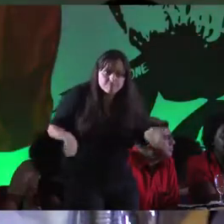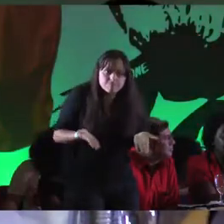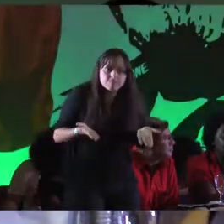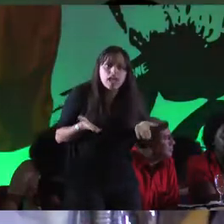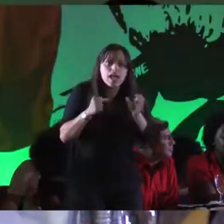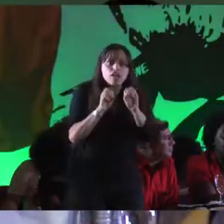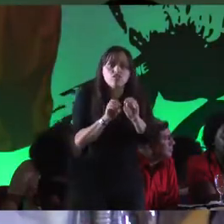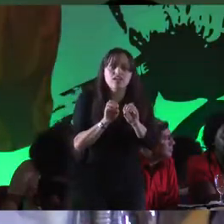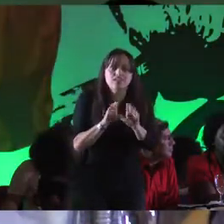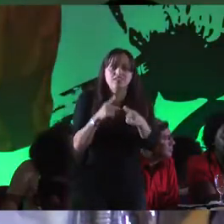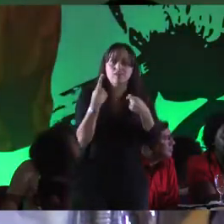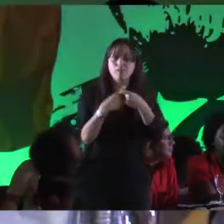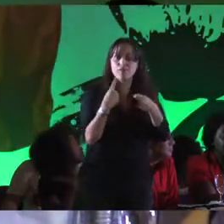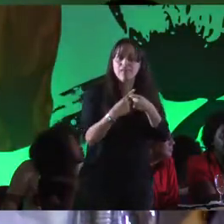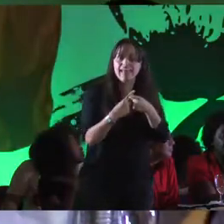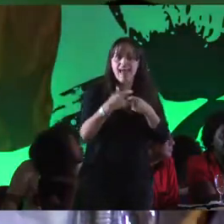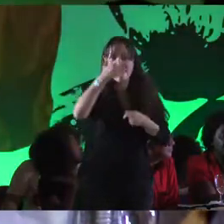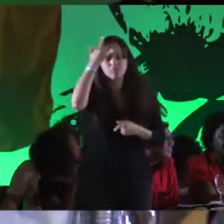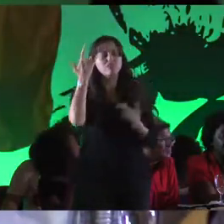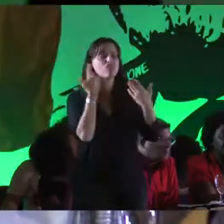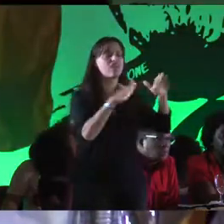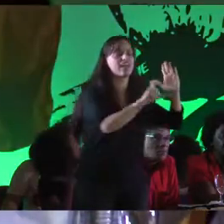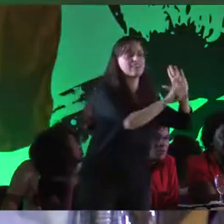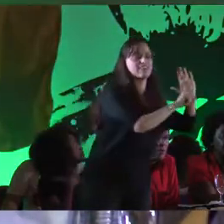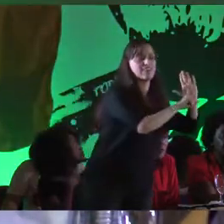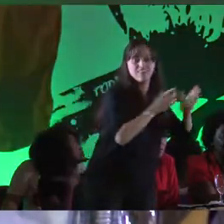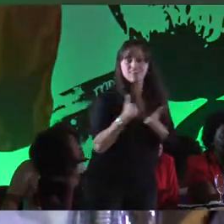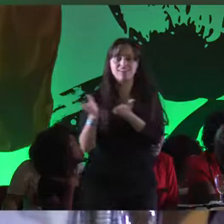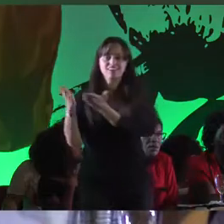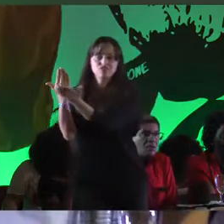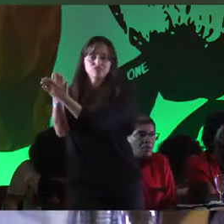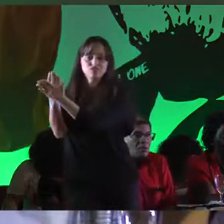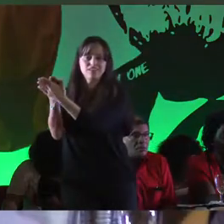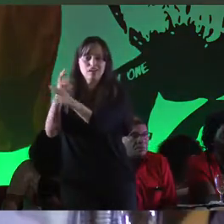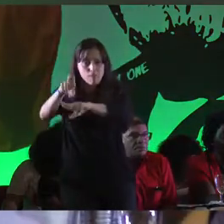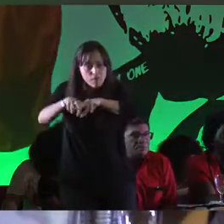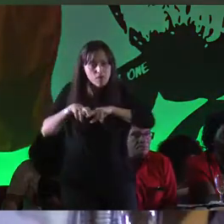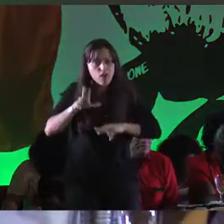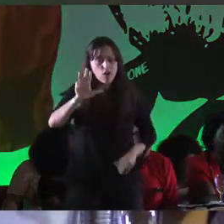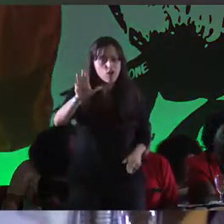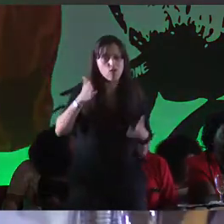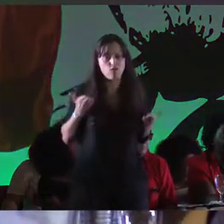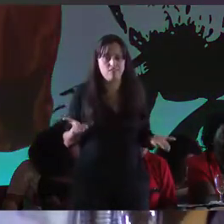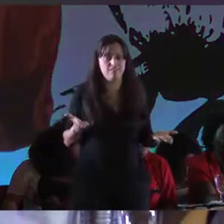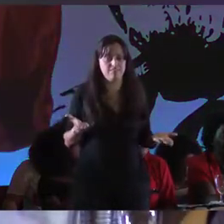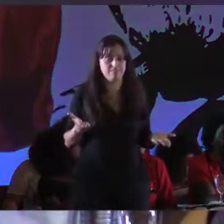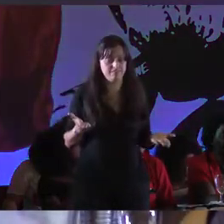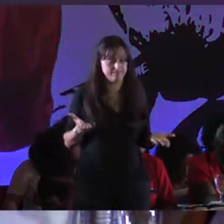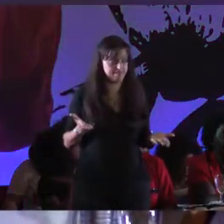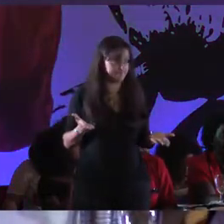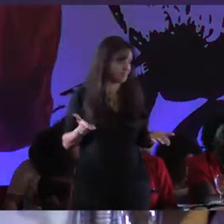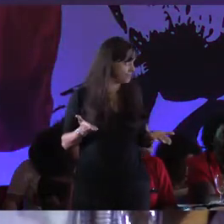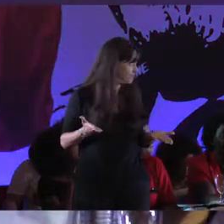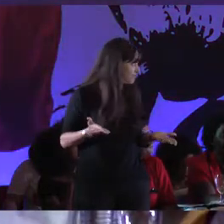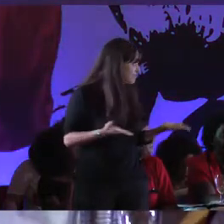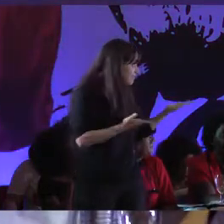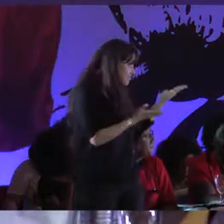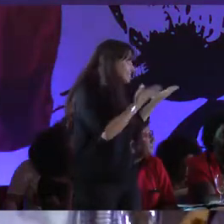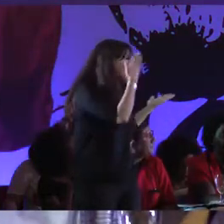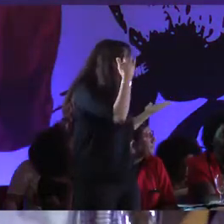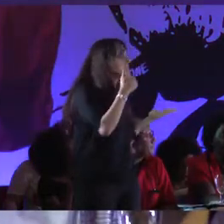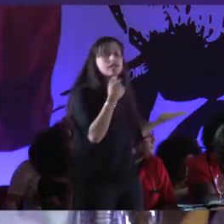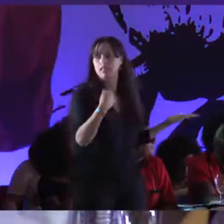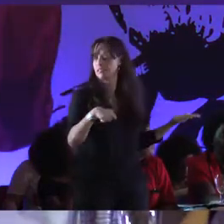presidente Lula, que criou 504 escolas técnicas. Presidente, eu sei que é necessário